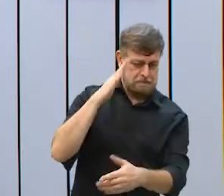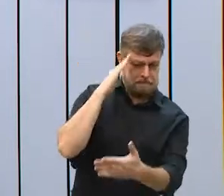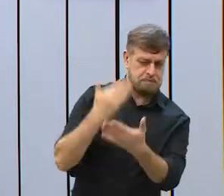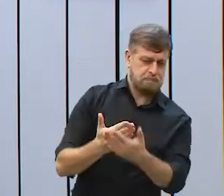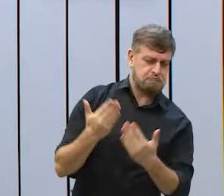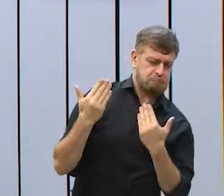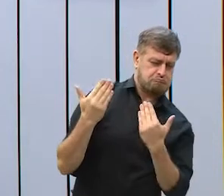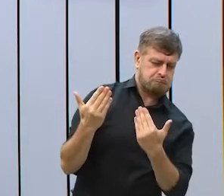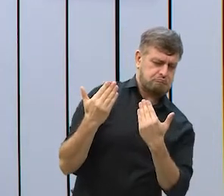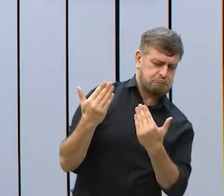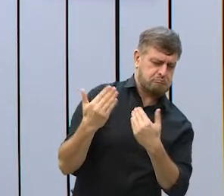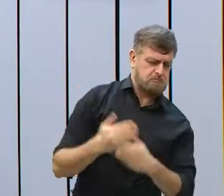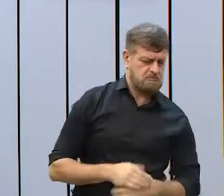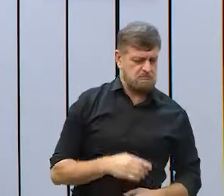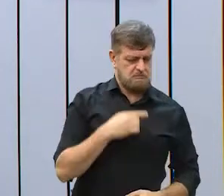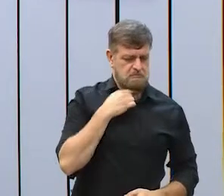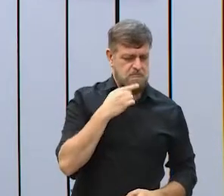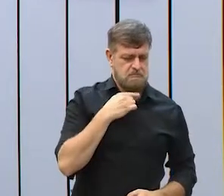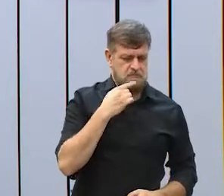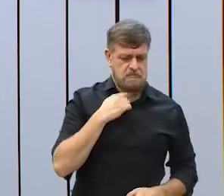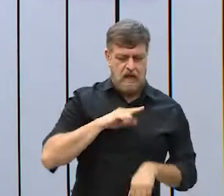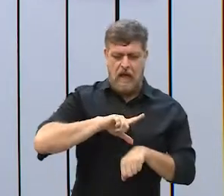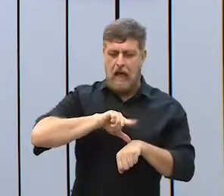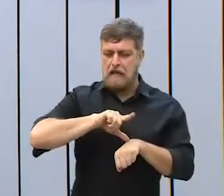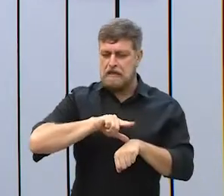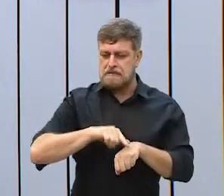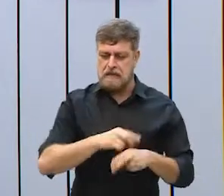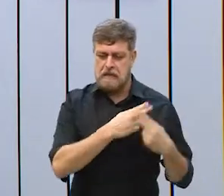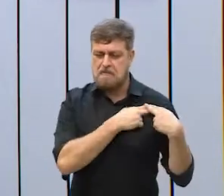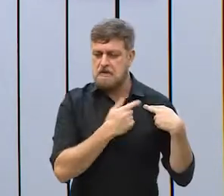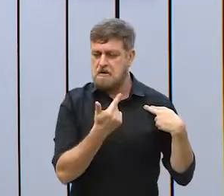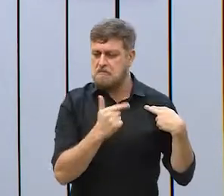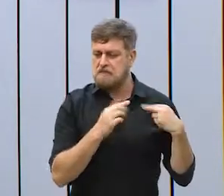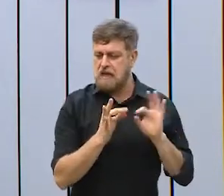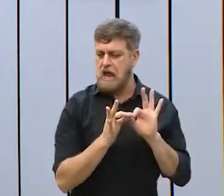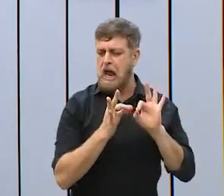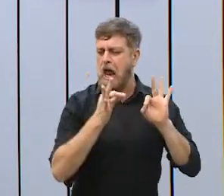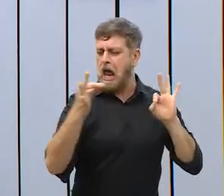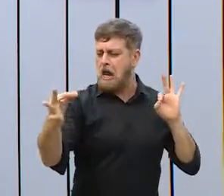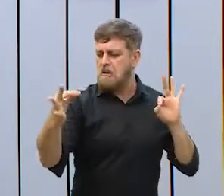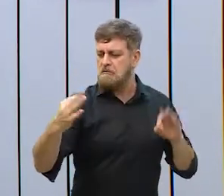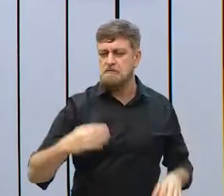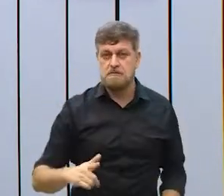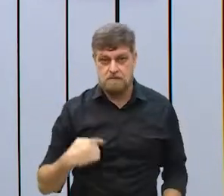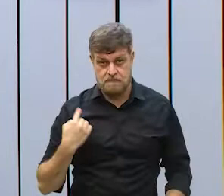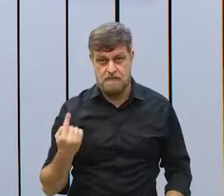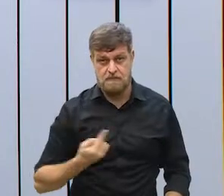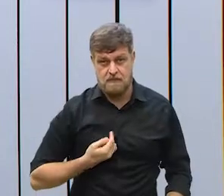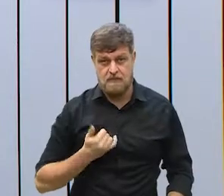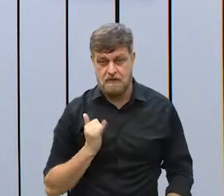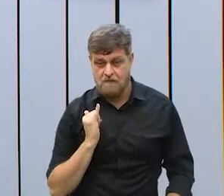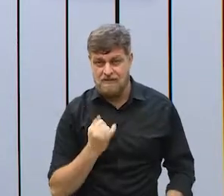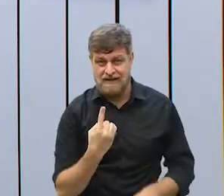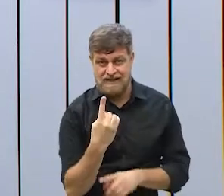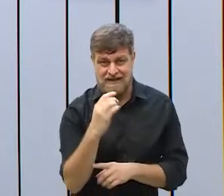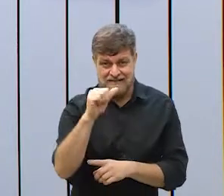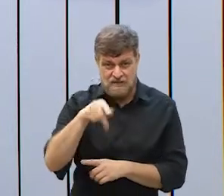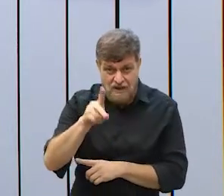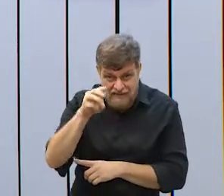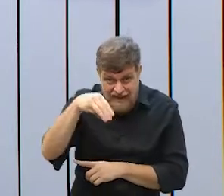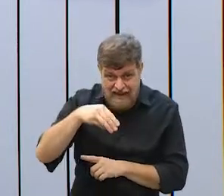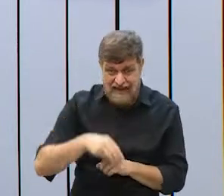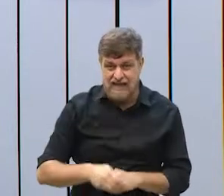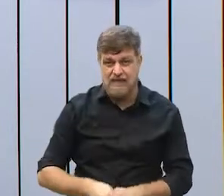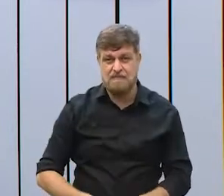confiável, ou sempre chega atrasado porque é longe, porque nós estamos falando de 19 quilômetros